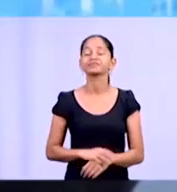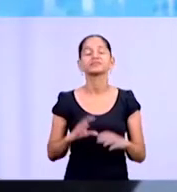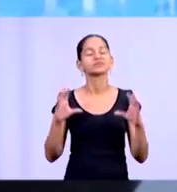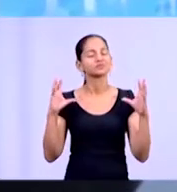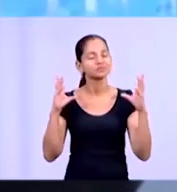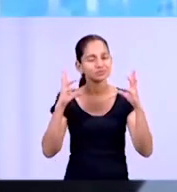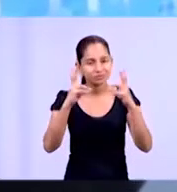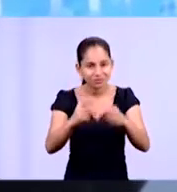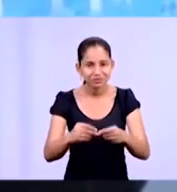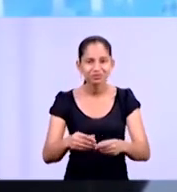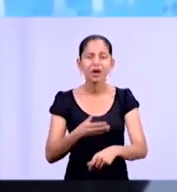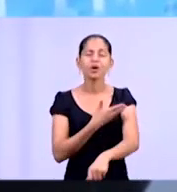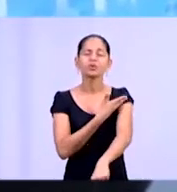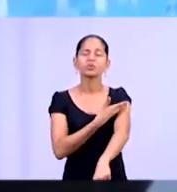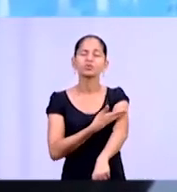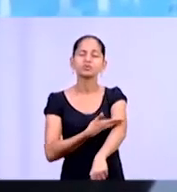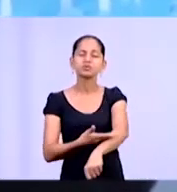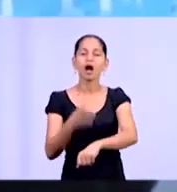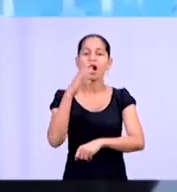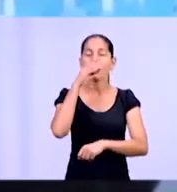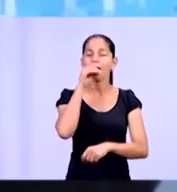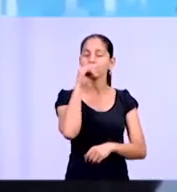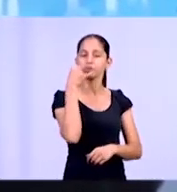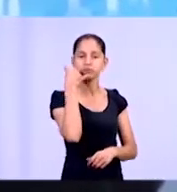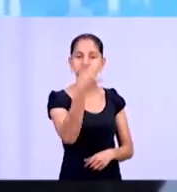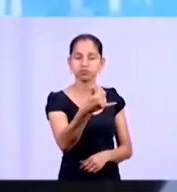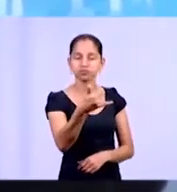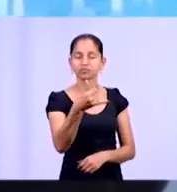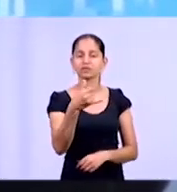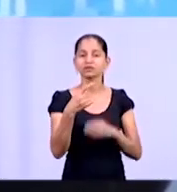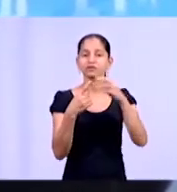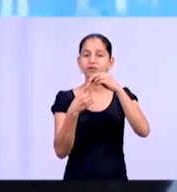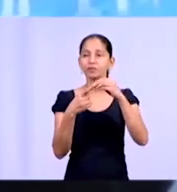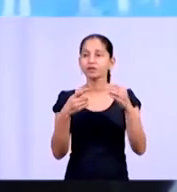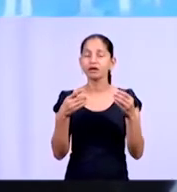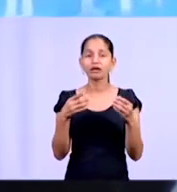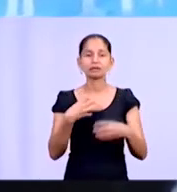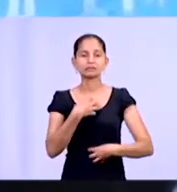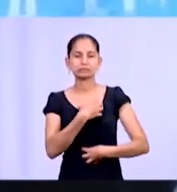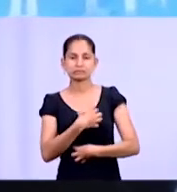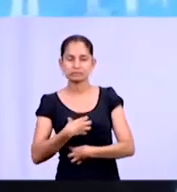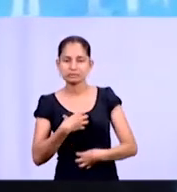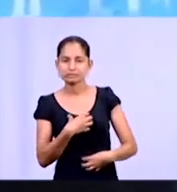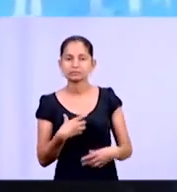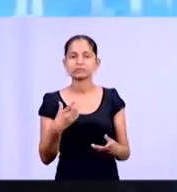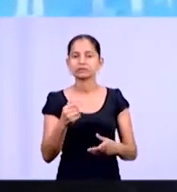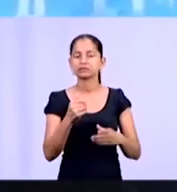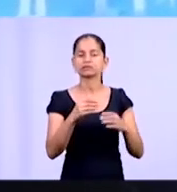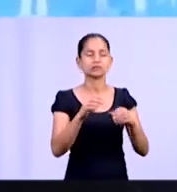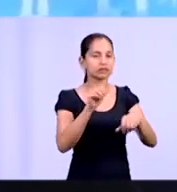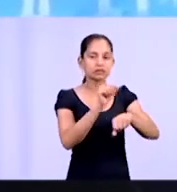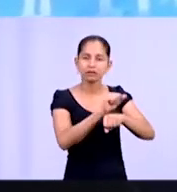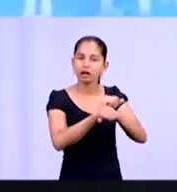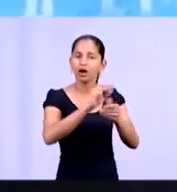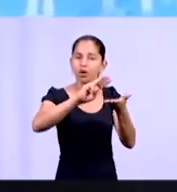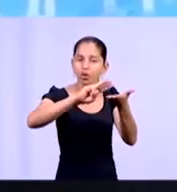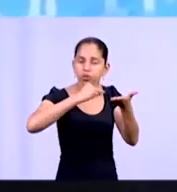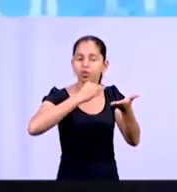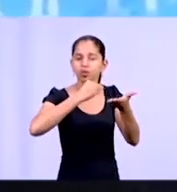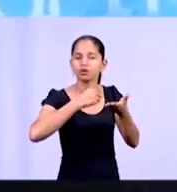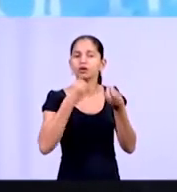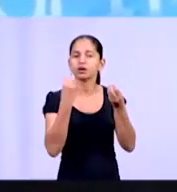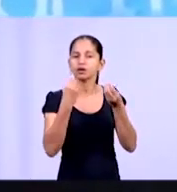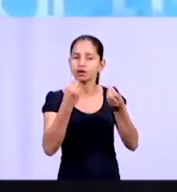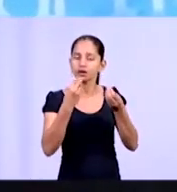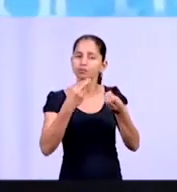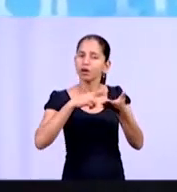nós estamos tão acostumados com a rapidez da informação e ficamos até irritados se uma mensagem no celular demora a ser